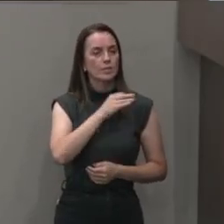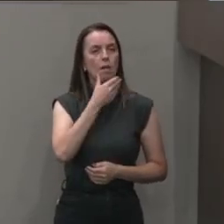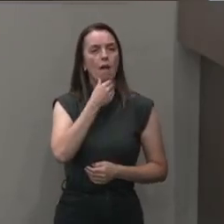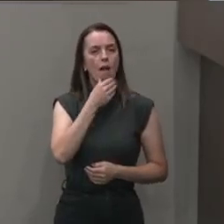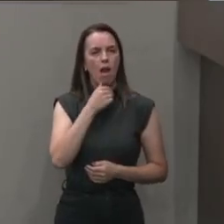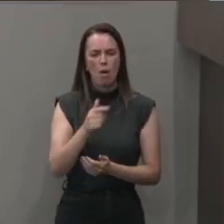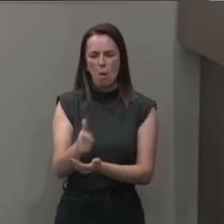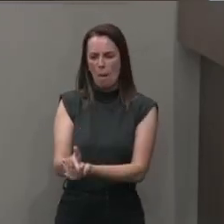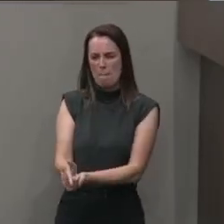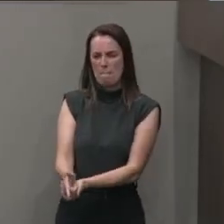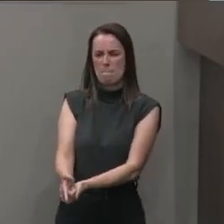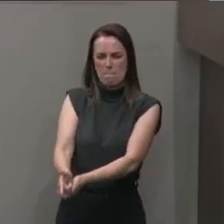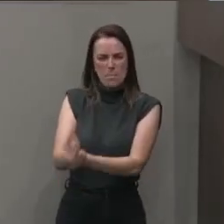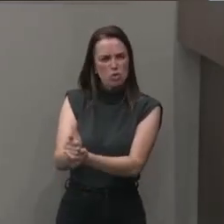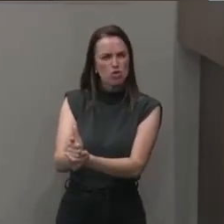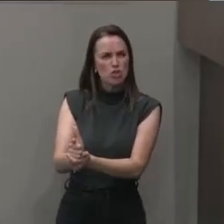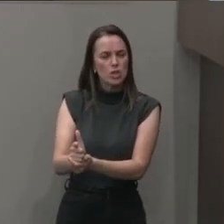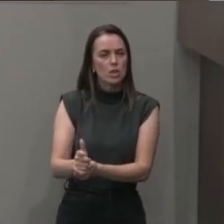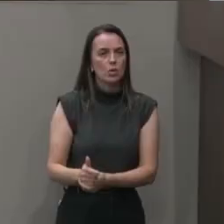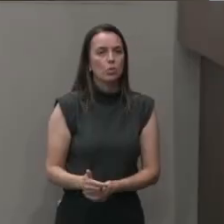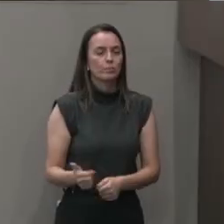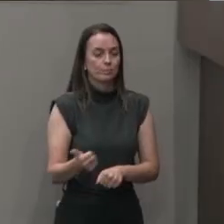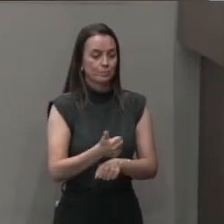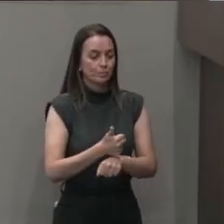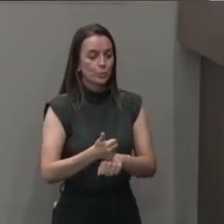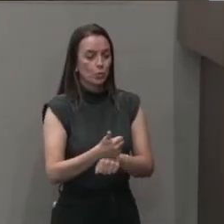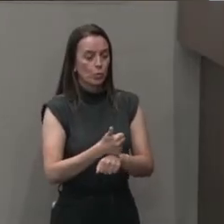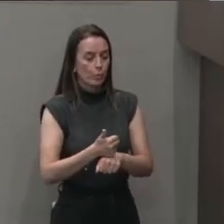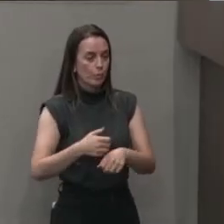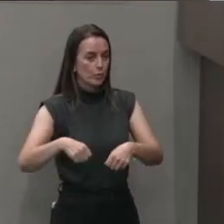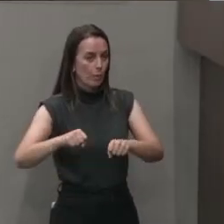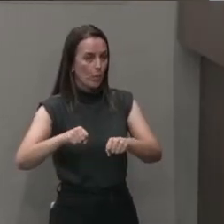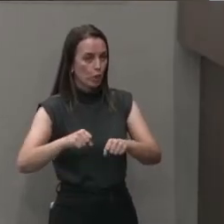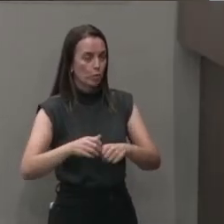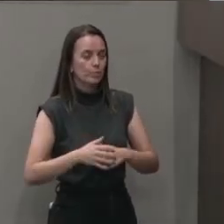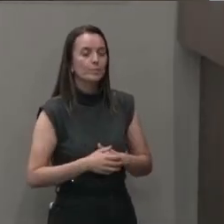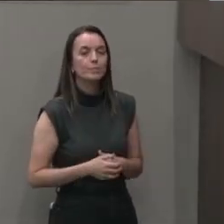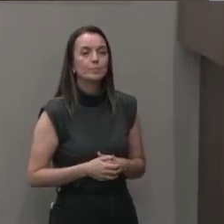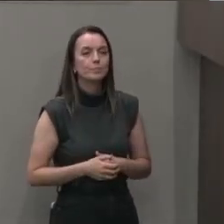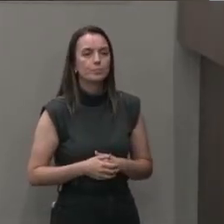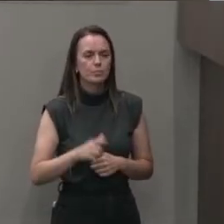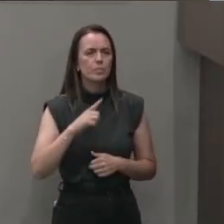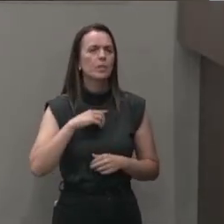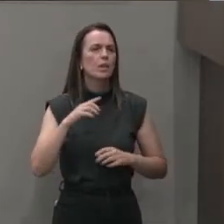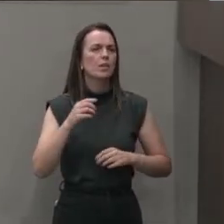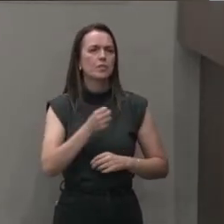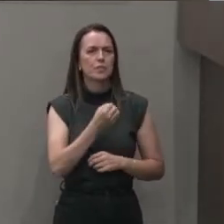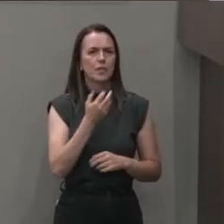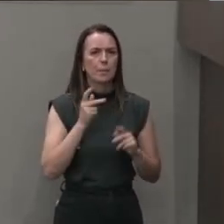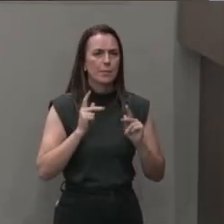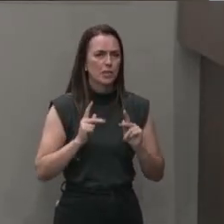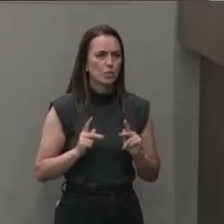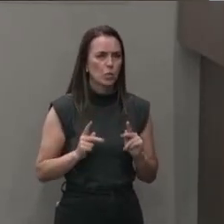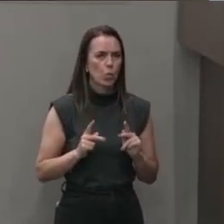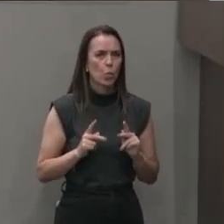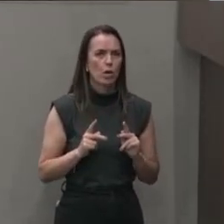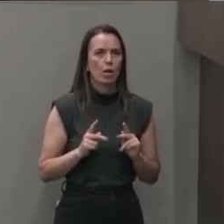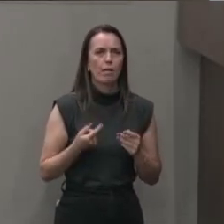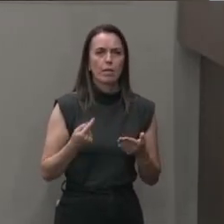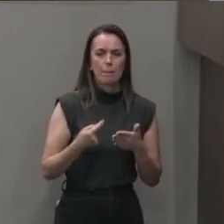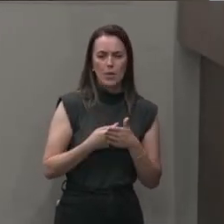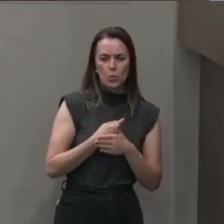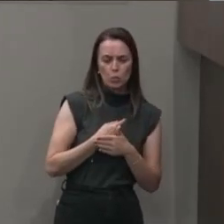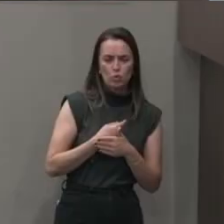tiro, né, no motoboy, só para contextualizar, porque tem várias pessoas que acabaram perguntando, achando que era daqui de